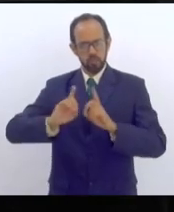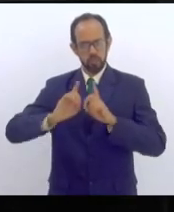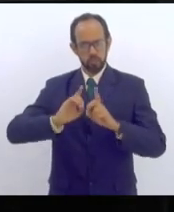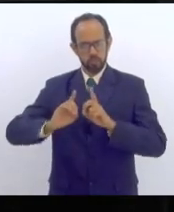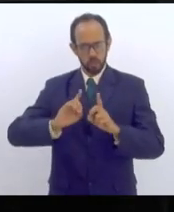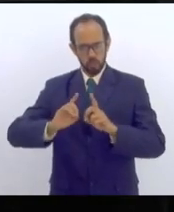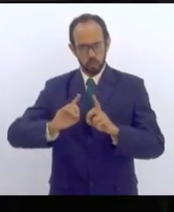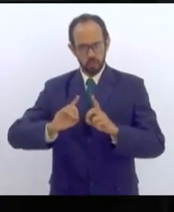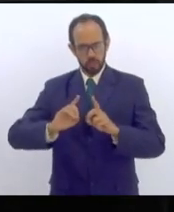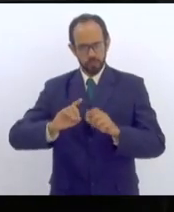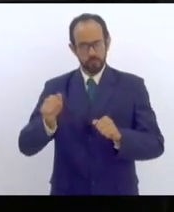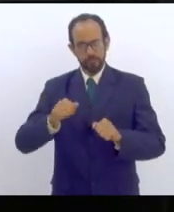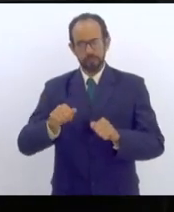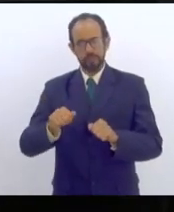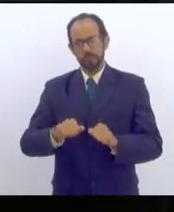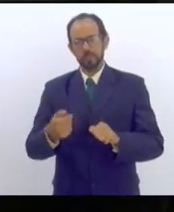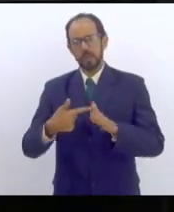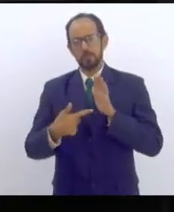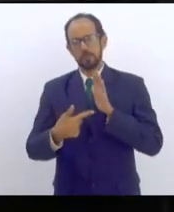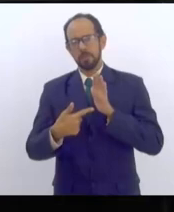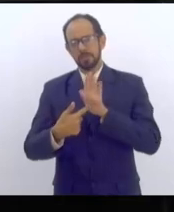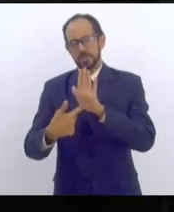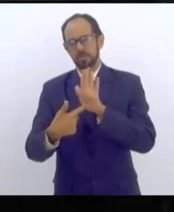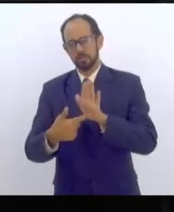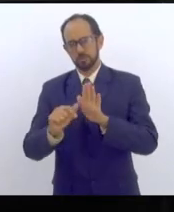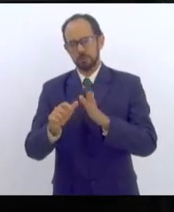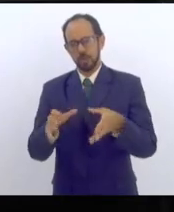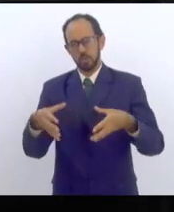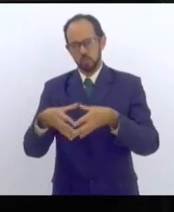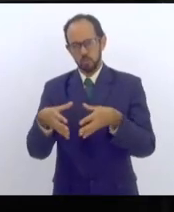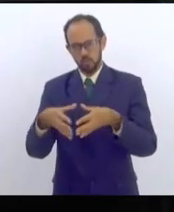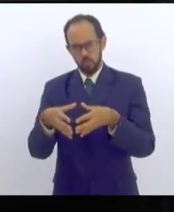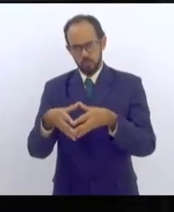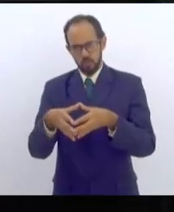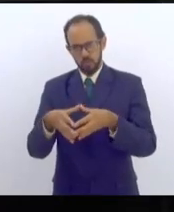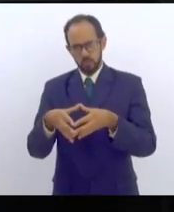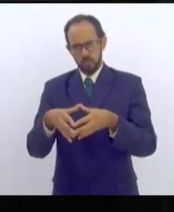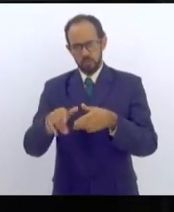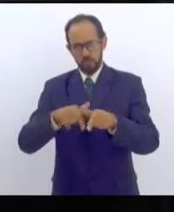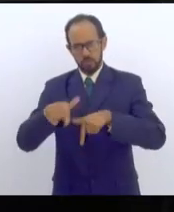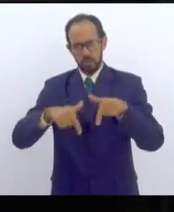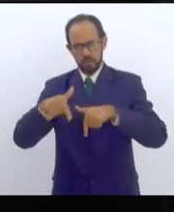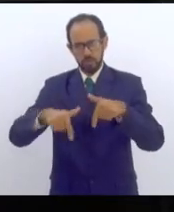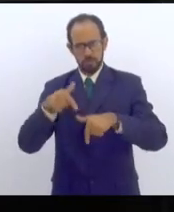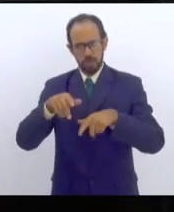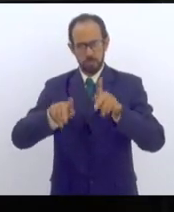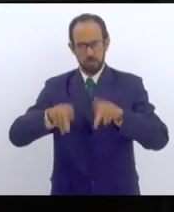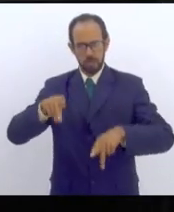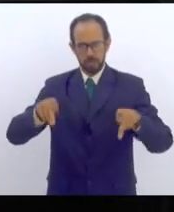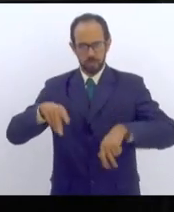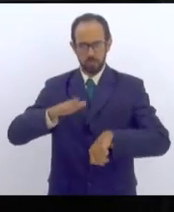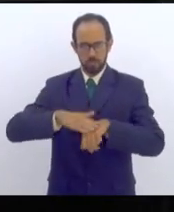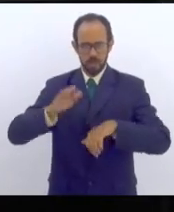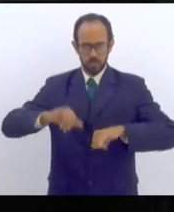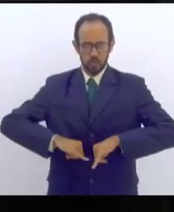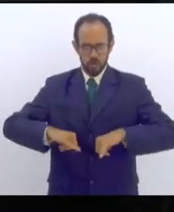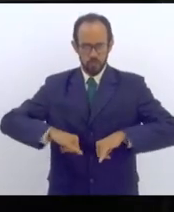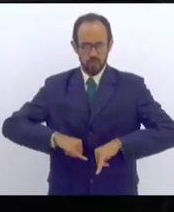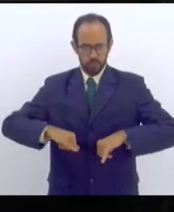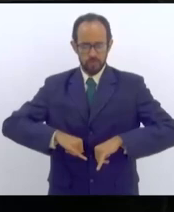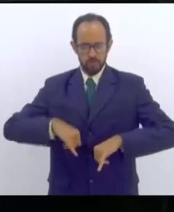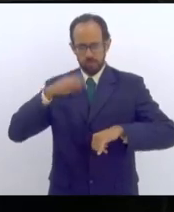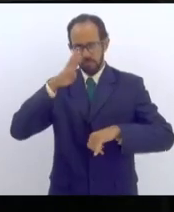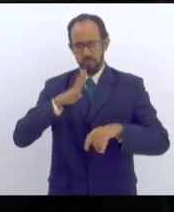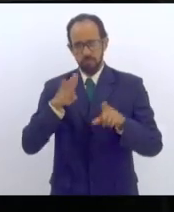fiscal que apresente para a classe trabalhadora e para a população que mais sofre no Brasil e, obviamente, no Estado do Rio de